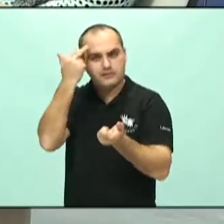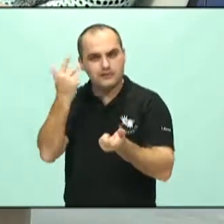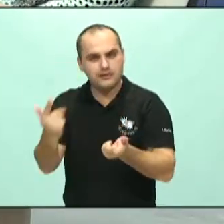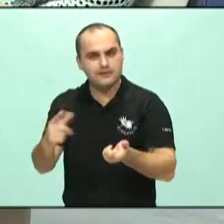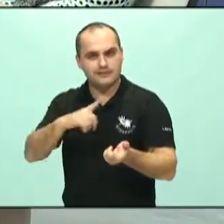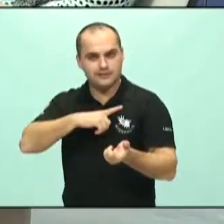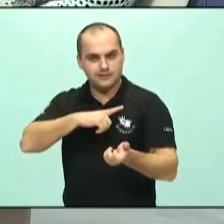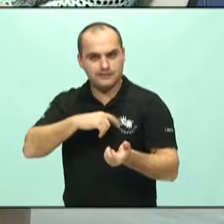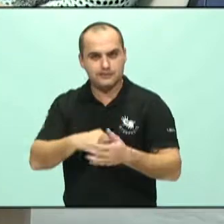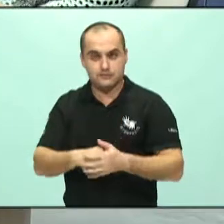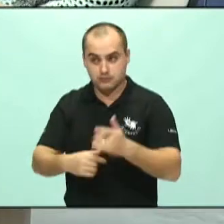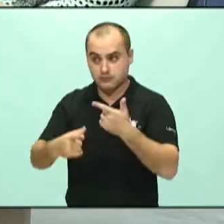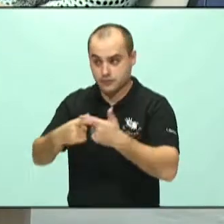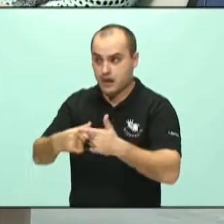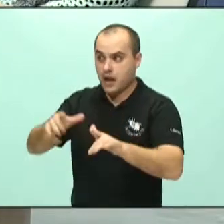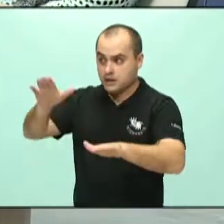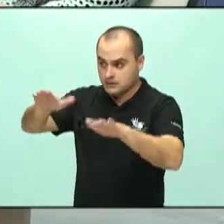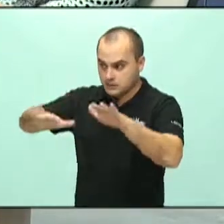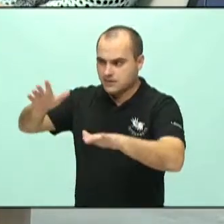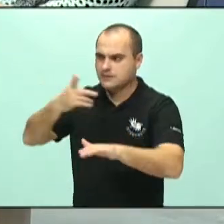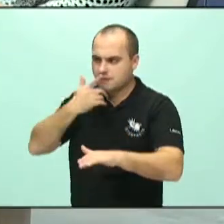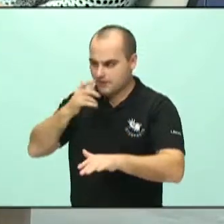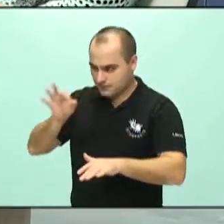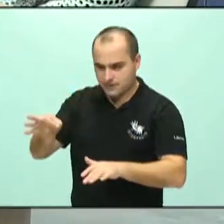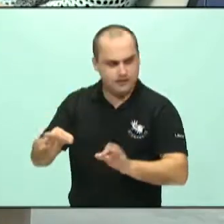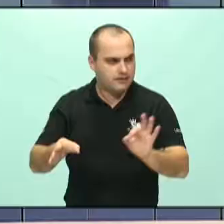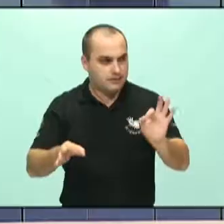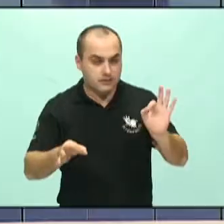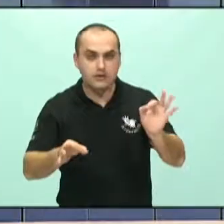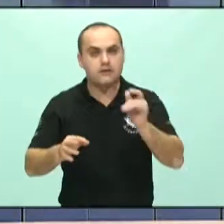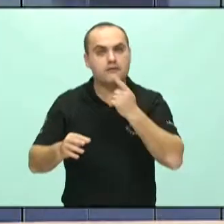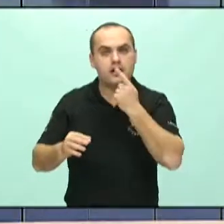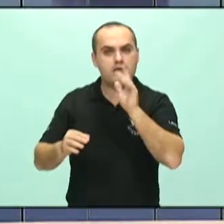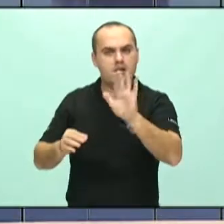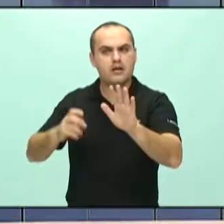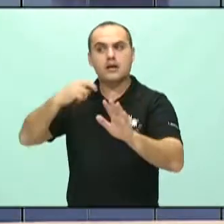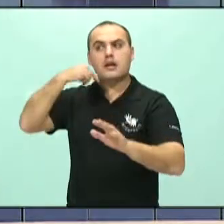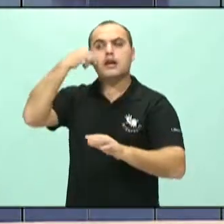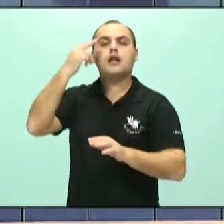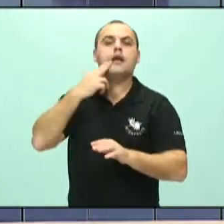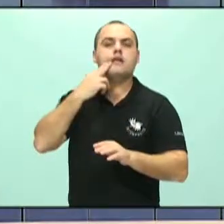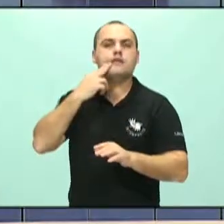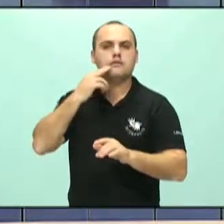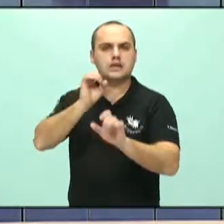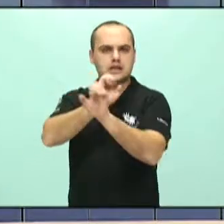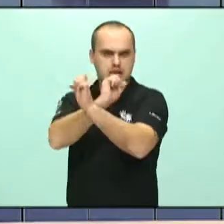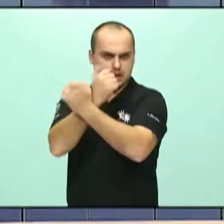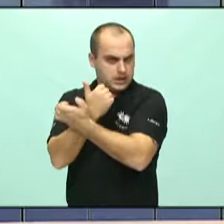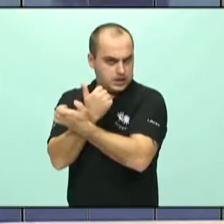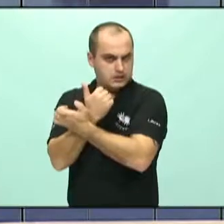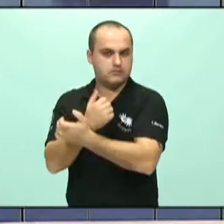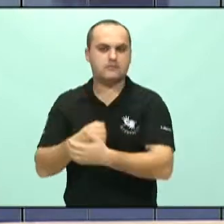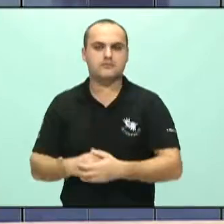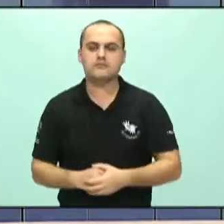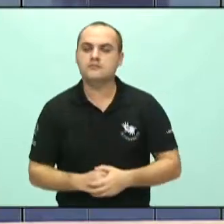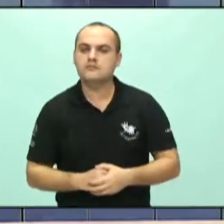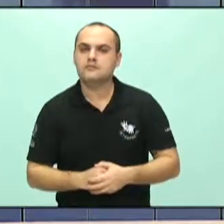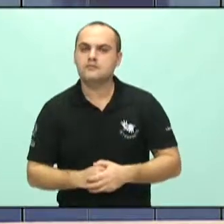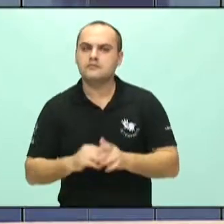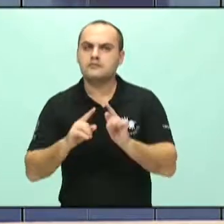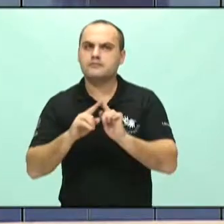né, Ana, Maurício, quando se fala assim, nós temos que falar alguma coisa sobre o negro, se fala sobre escravidão.